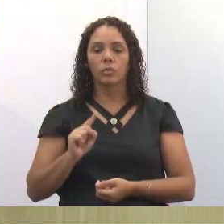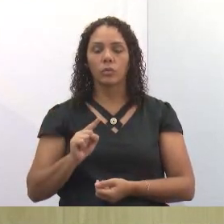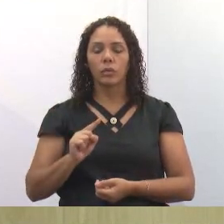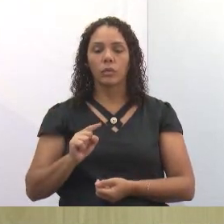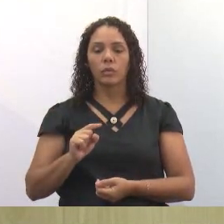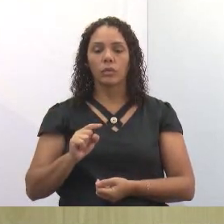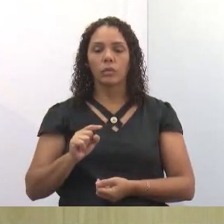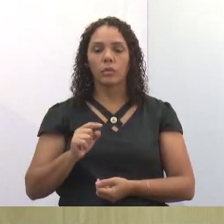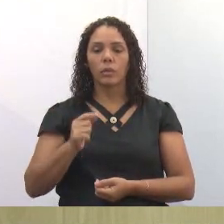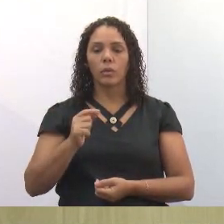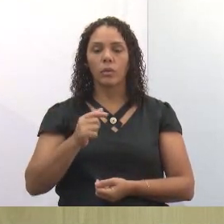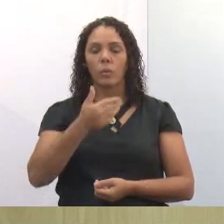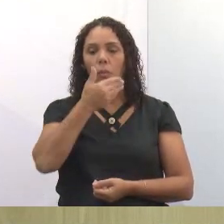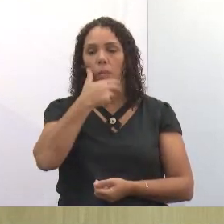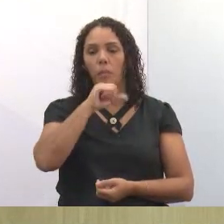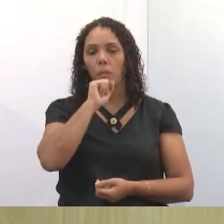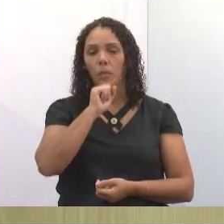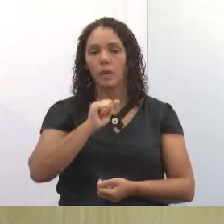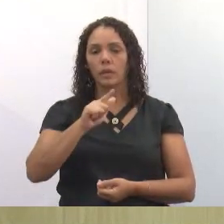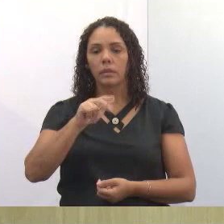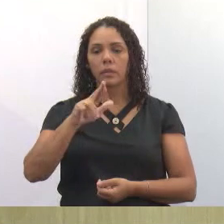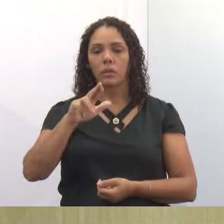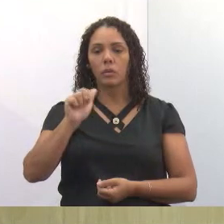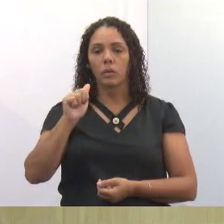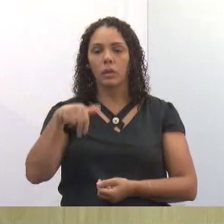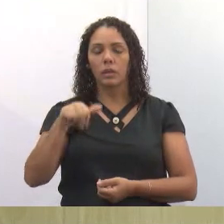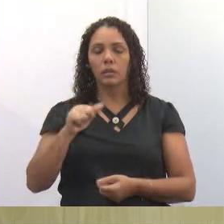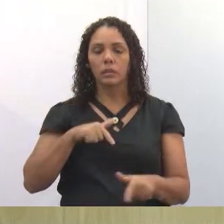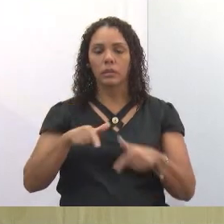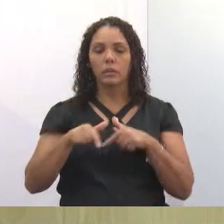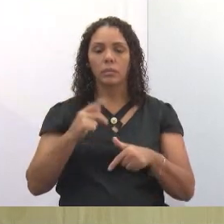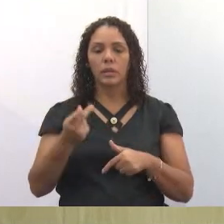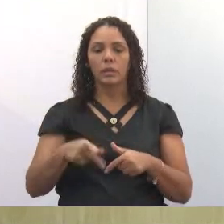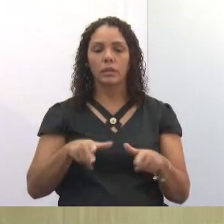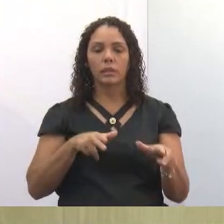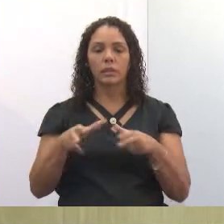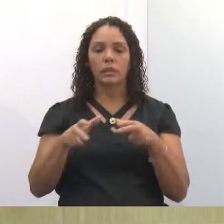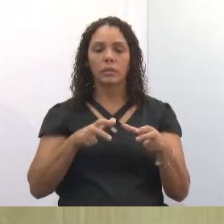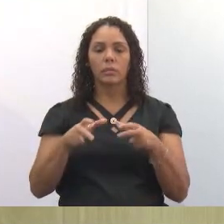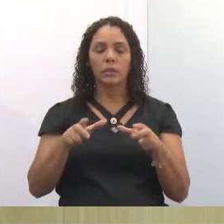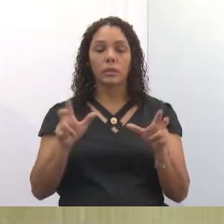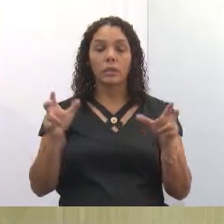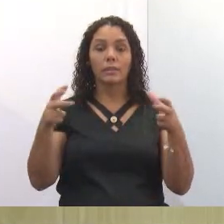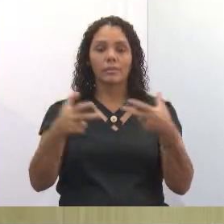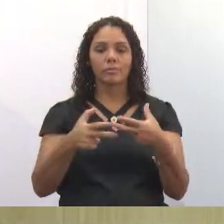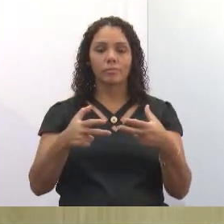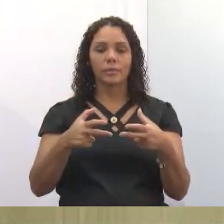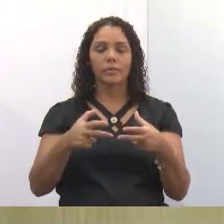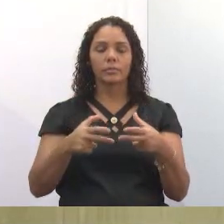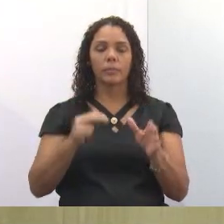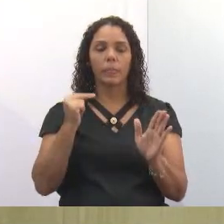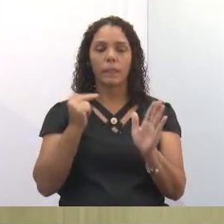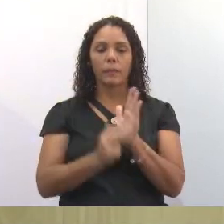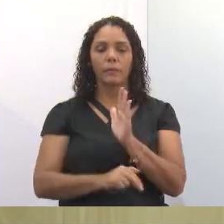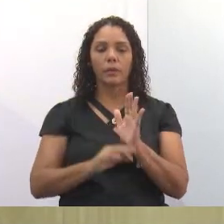Alves, pai da Luana Silvério Alves, servidora dessa casa. Voto formulado por todos os vereadores.